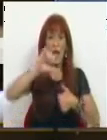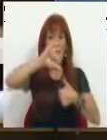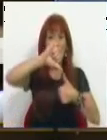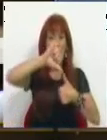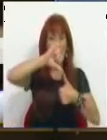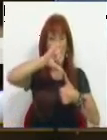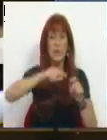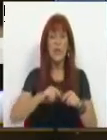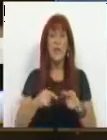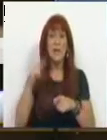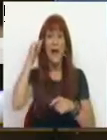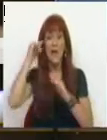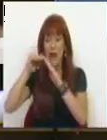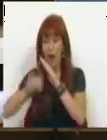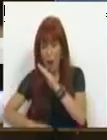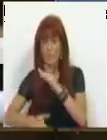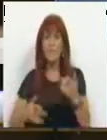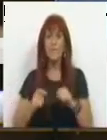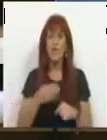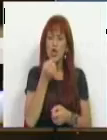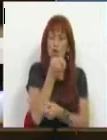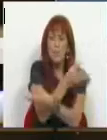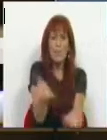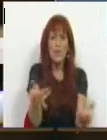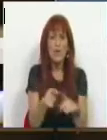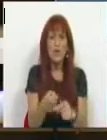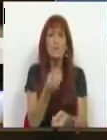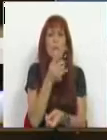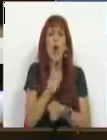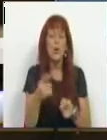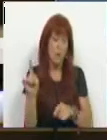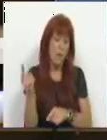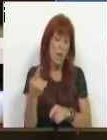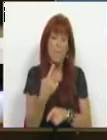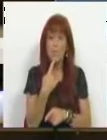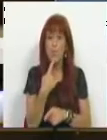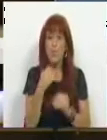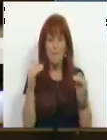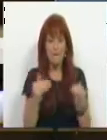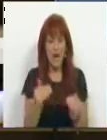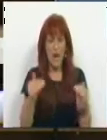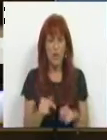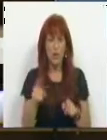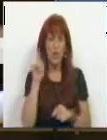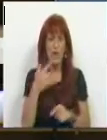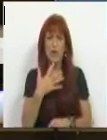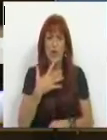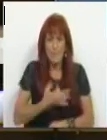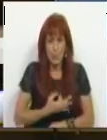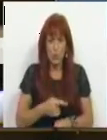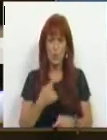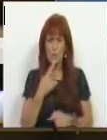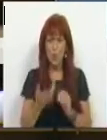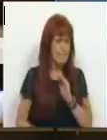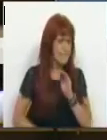Latina e o Sudoeste Asiático. Os desperdícios e as perdas, apesar de muito menores em valor absoluto,